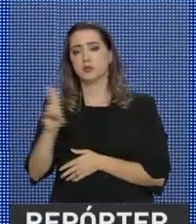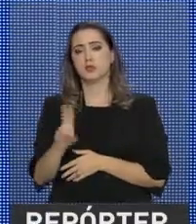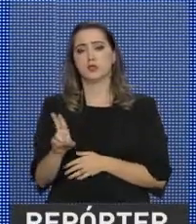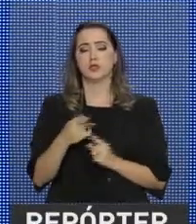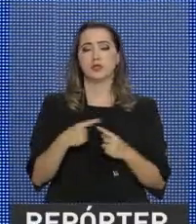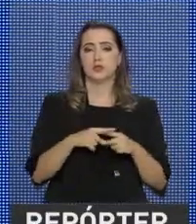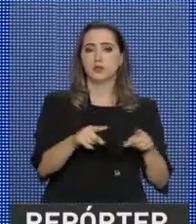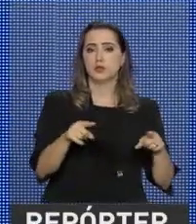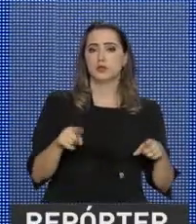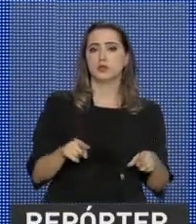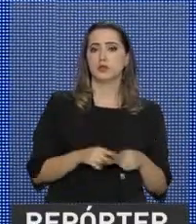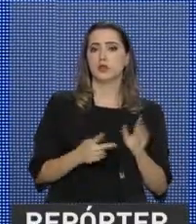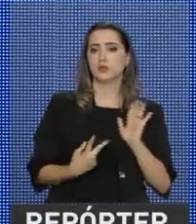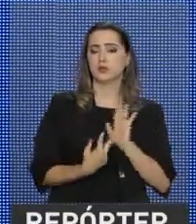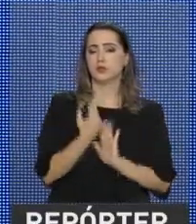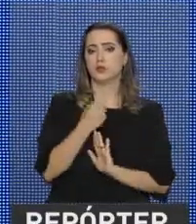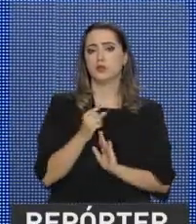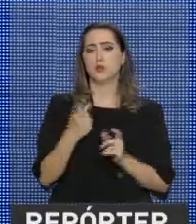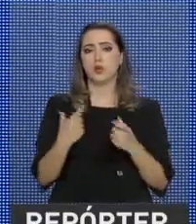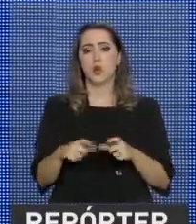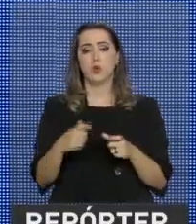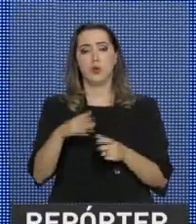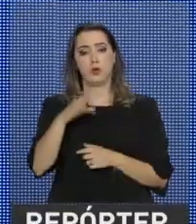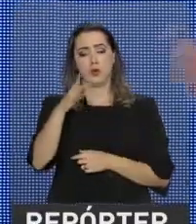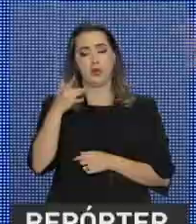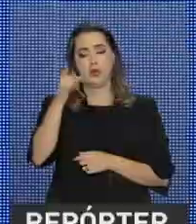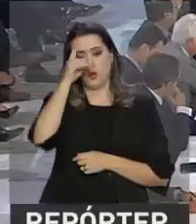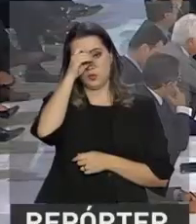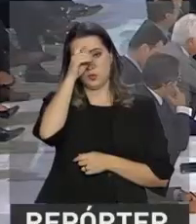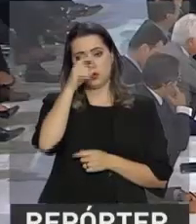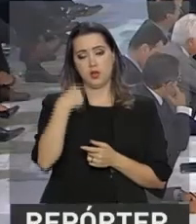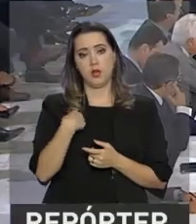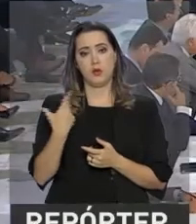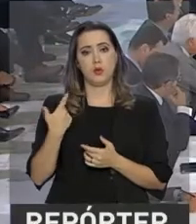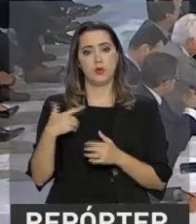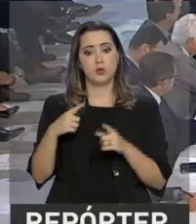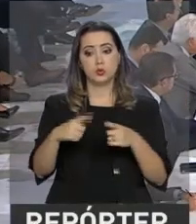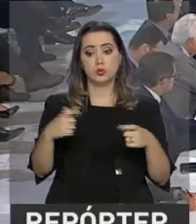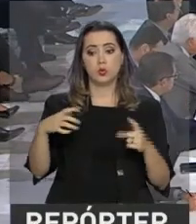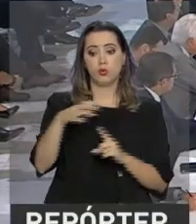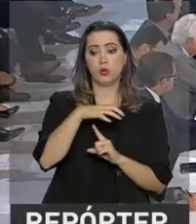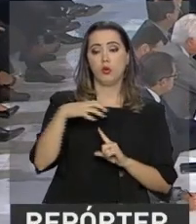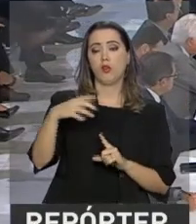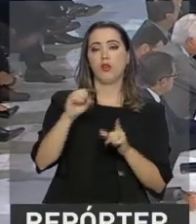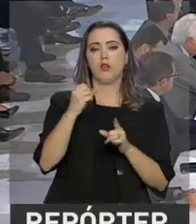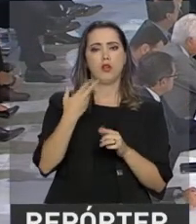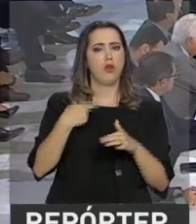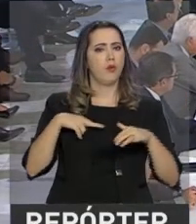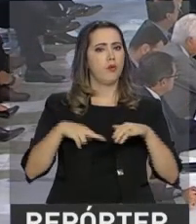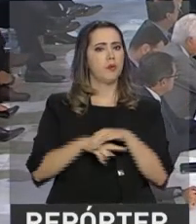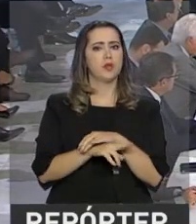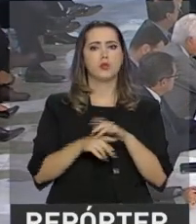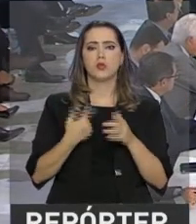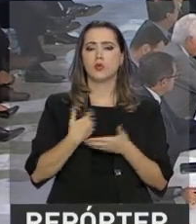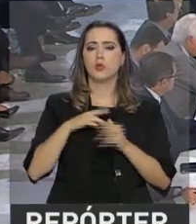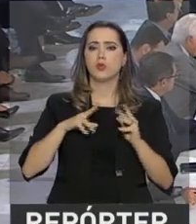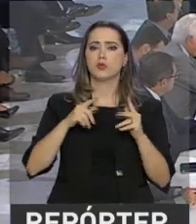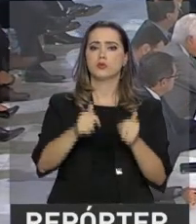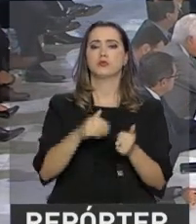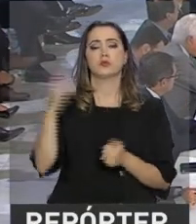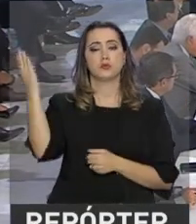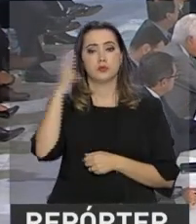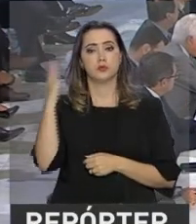de uma sala de cirurgia a um pronto socorro de uma praça um metrô são obras que estão espalhadas por todo o território